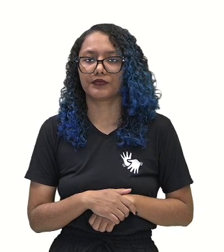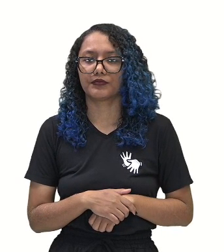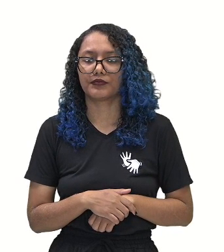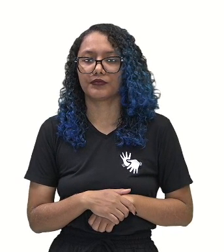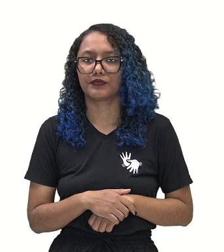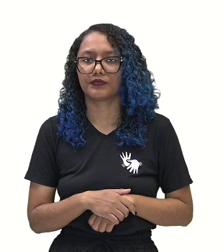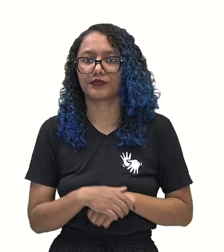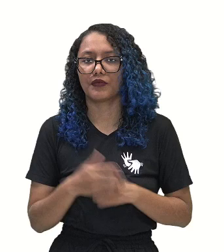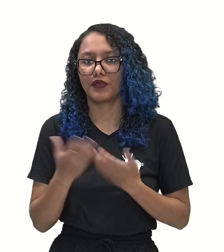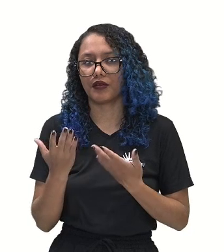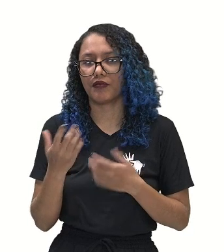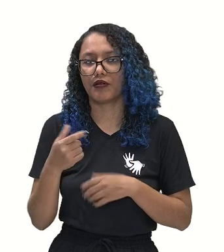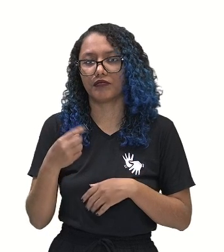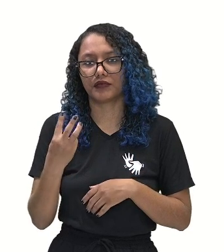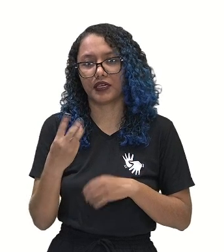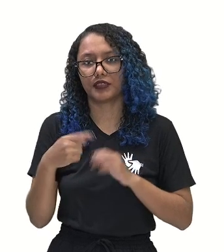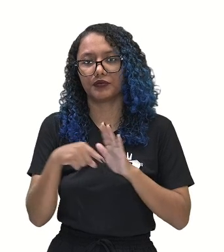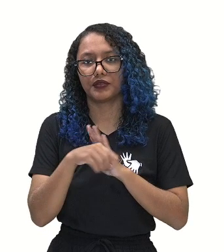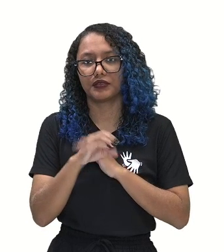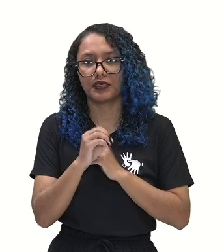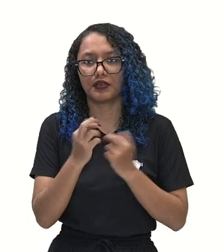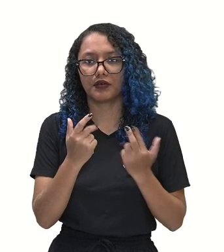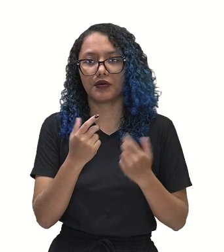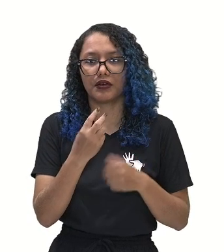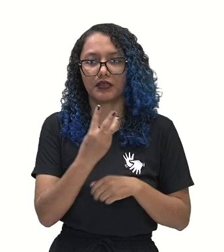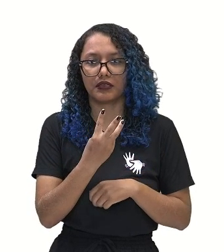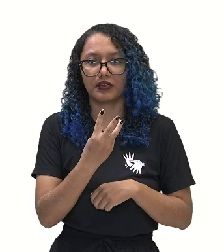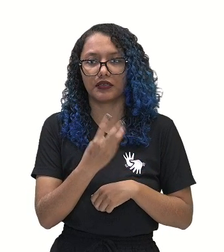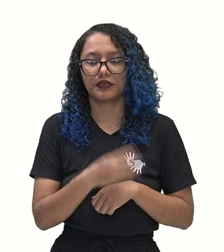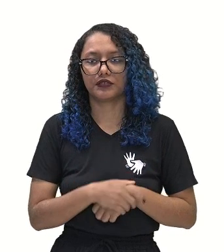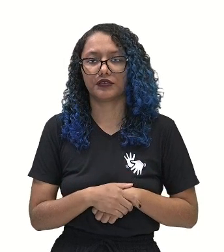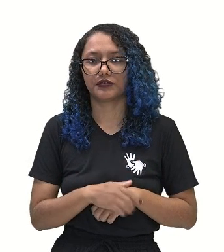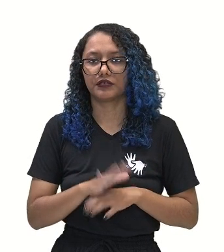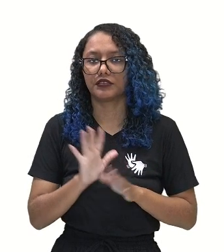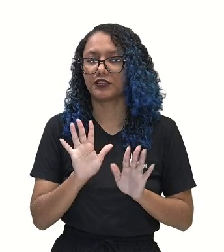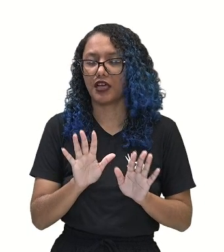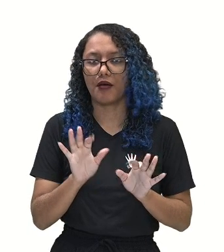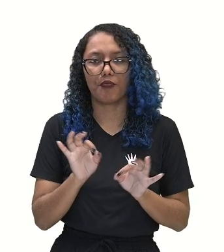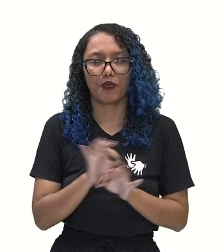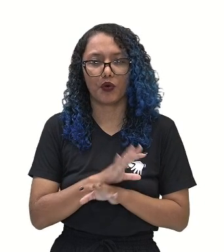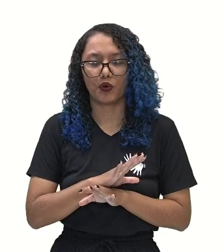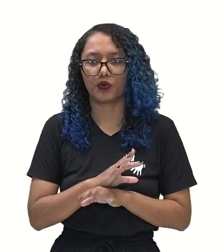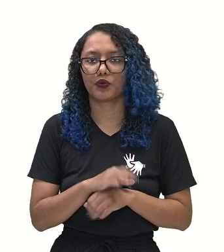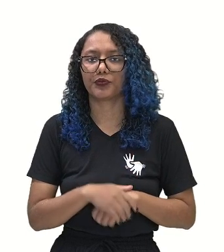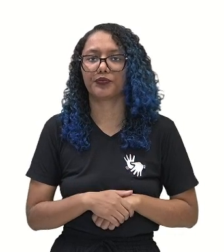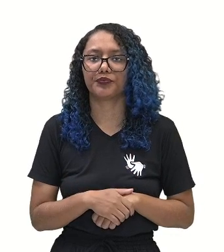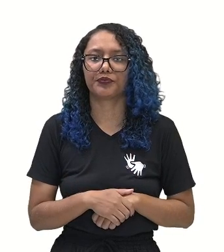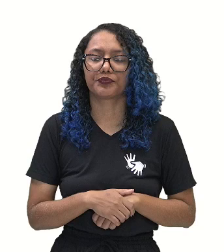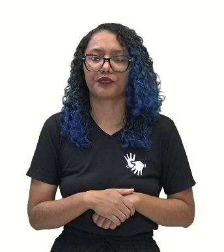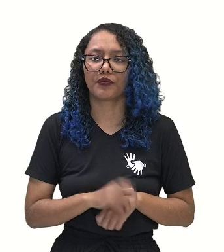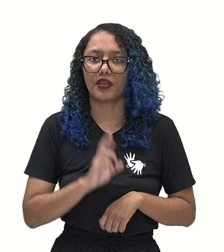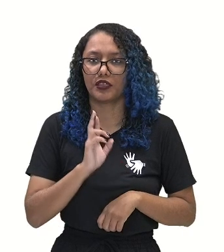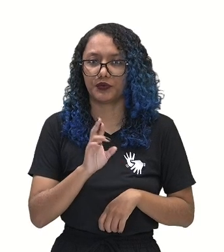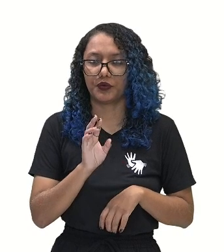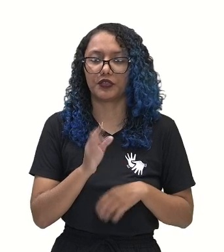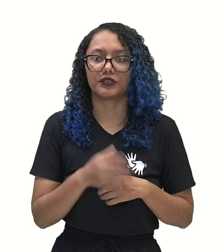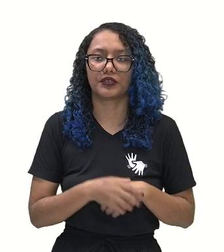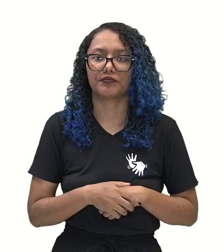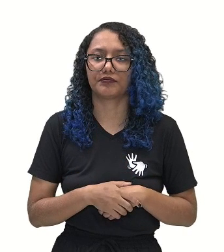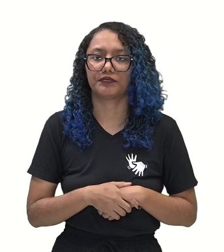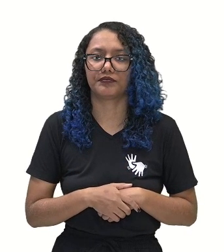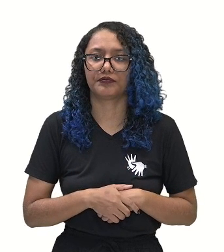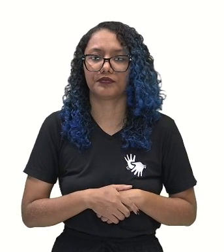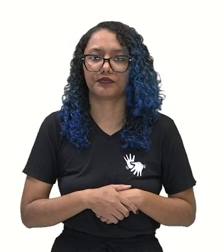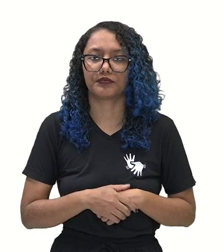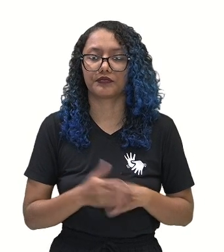seja, 3 menos 0 é 3, morreu a questão aí. Aqui nesse caso agora do A e B, a